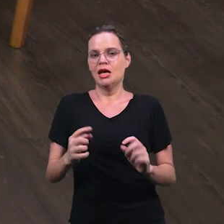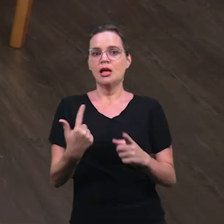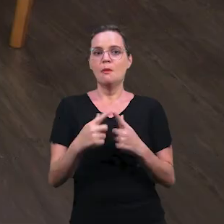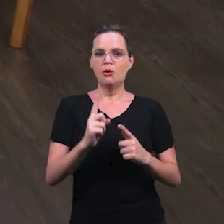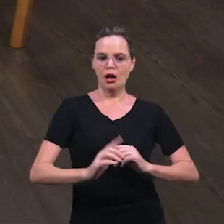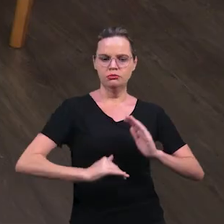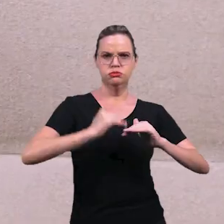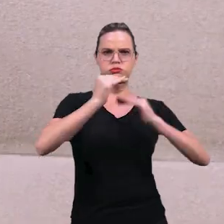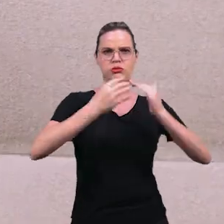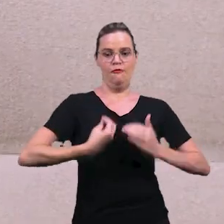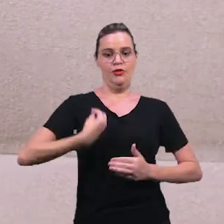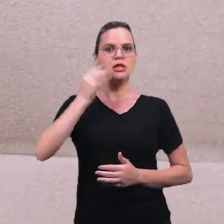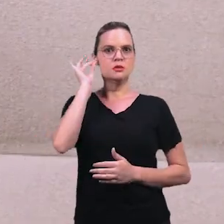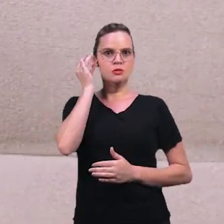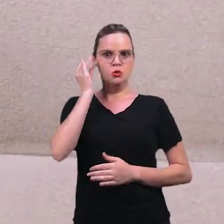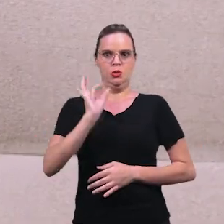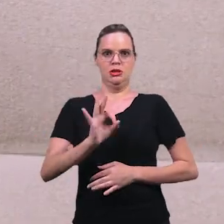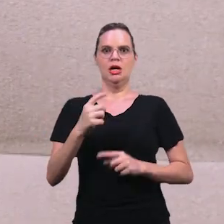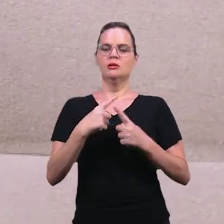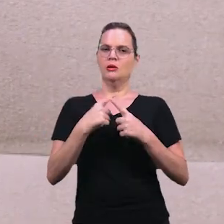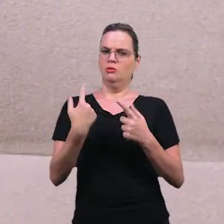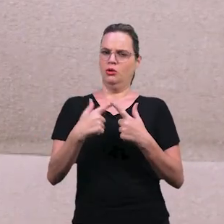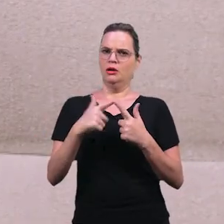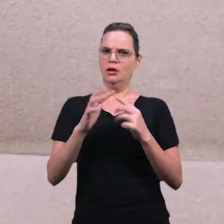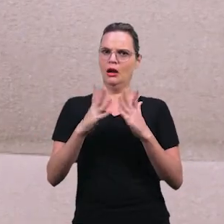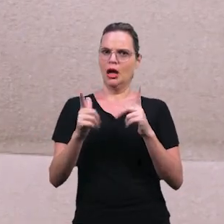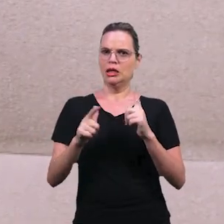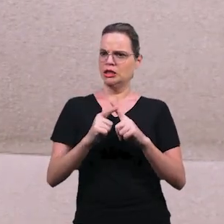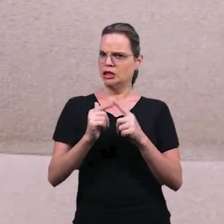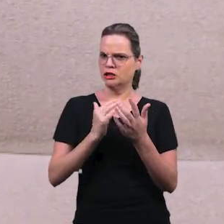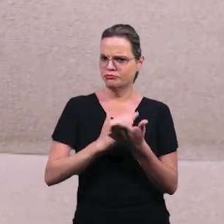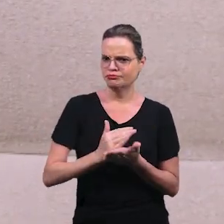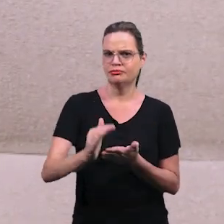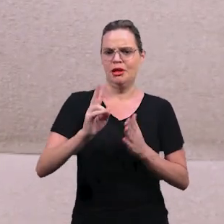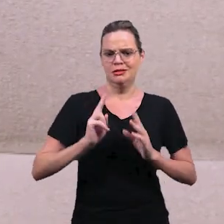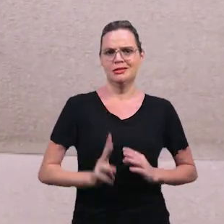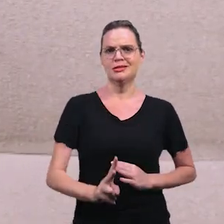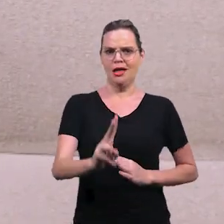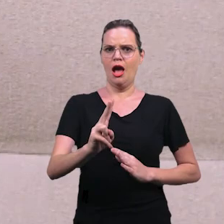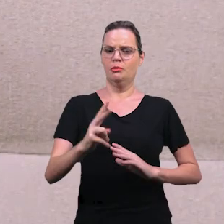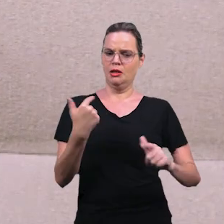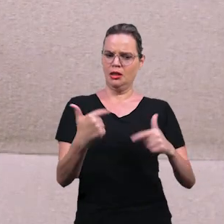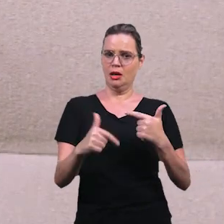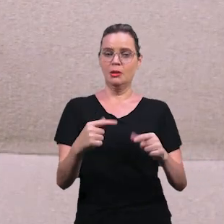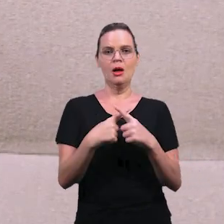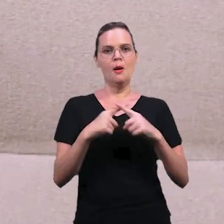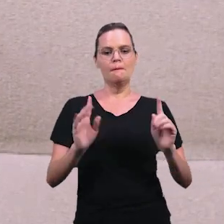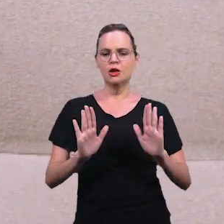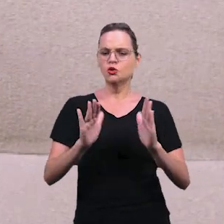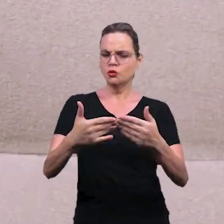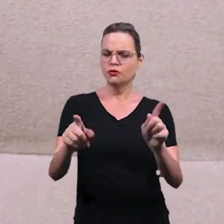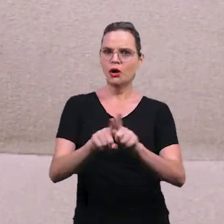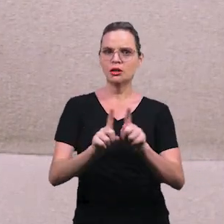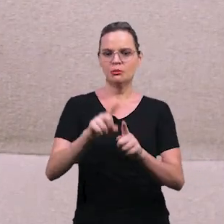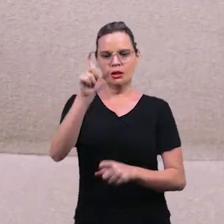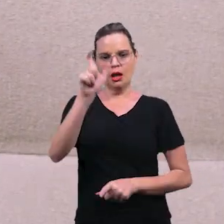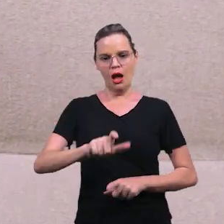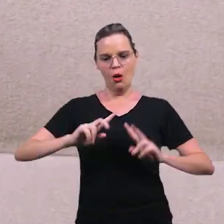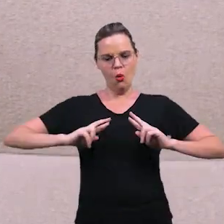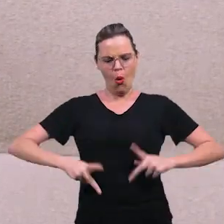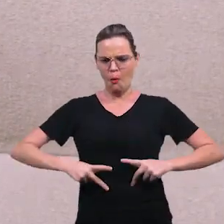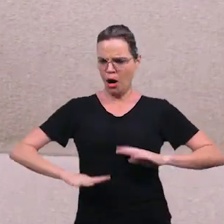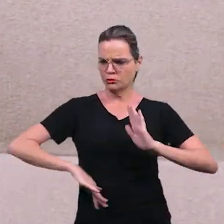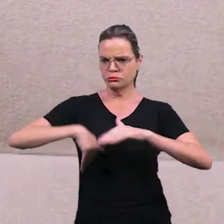o foco é um desenvolvimento espiritual e a igreja tem trabalhado nisso, né, desde do princípio. Mas o foco também é o desenvolvimento do